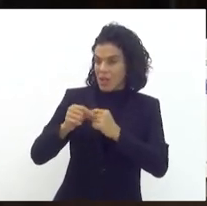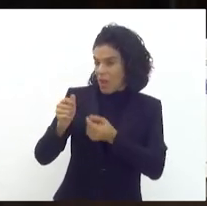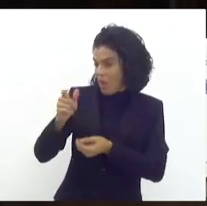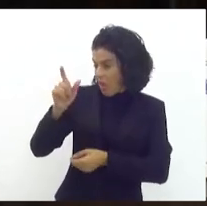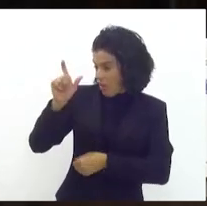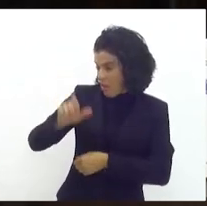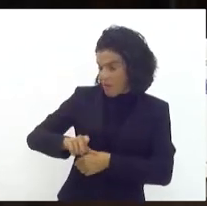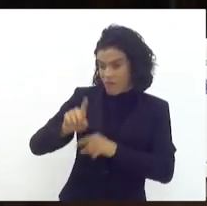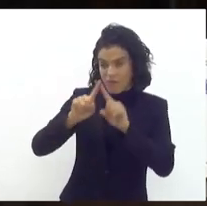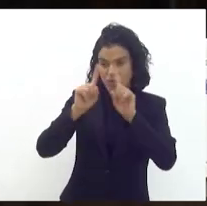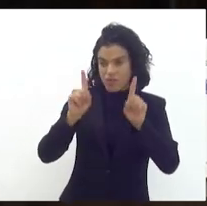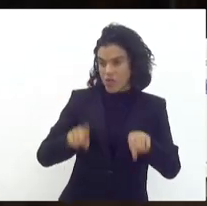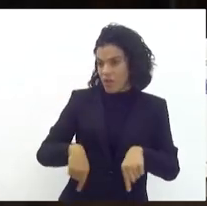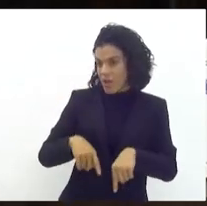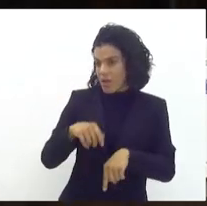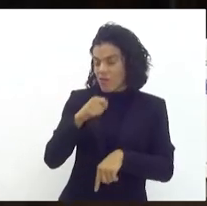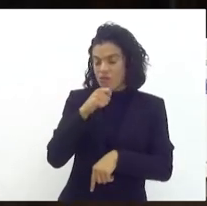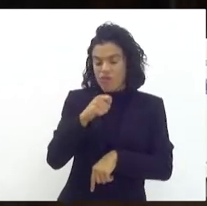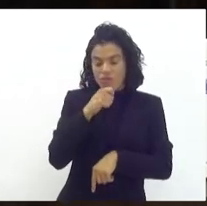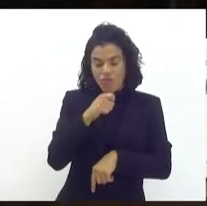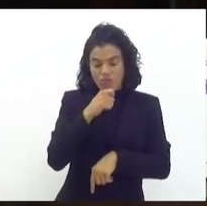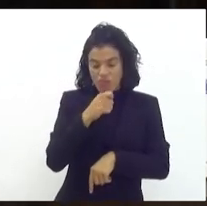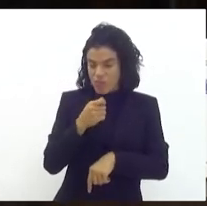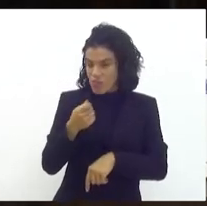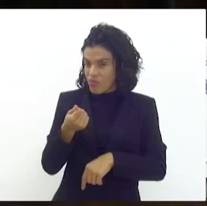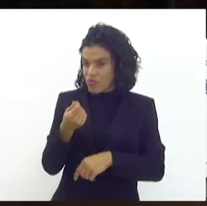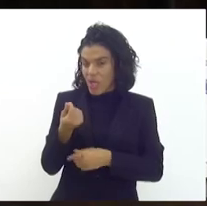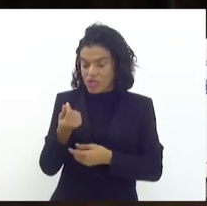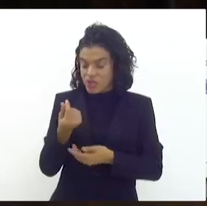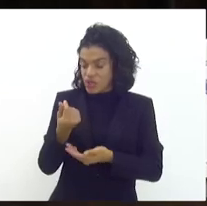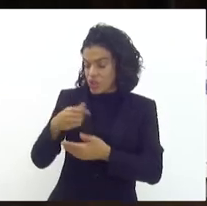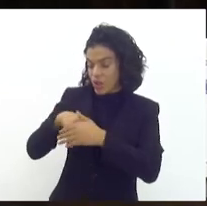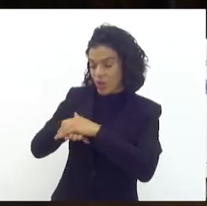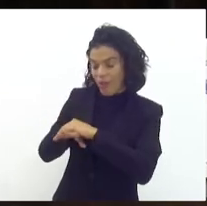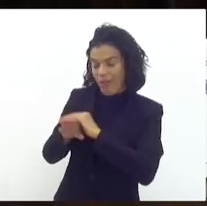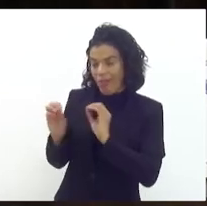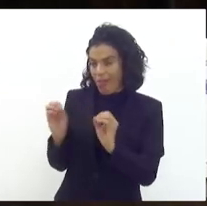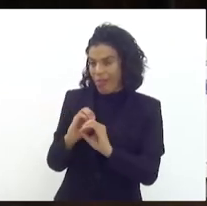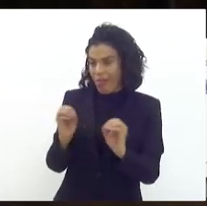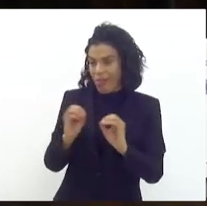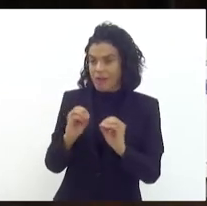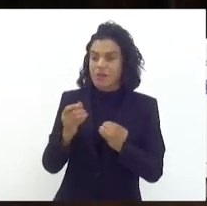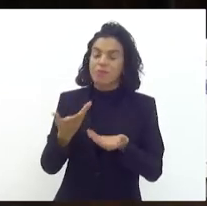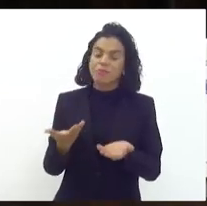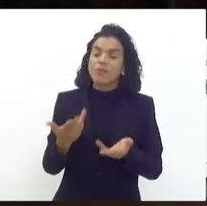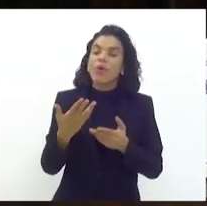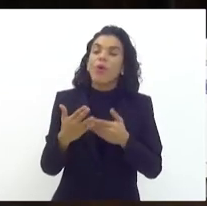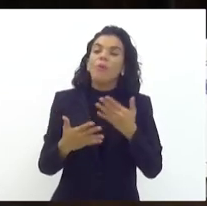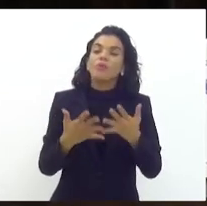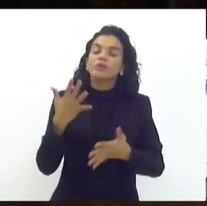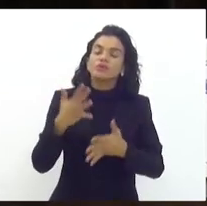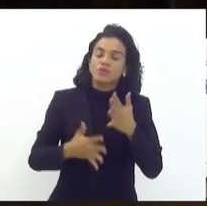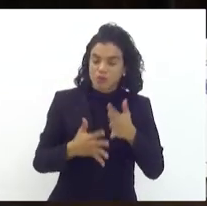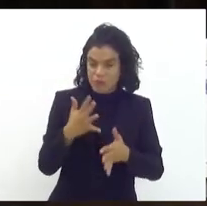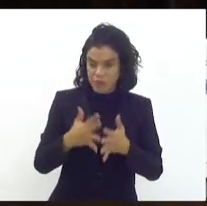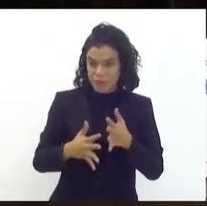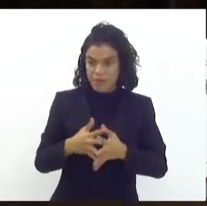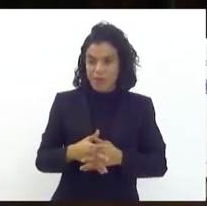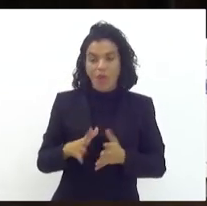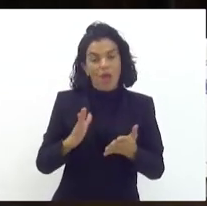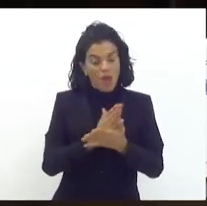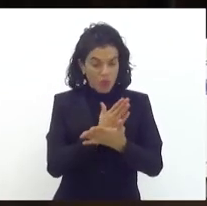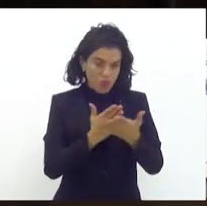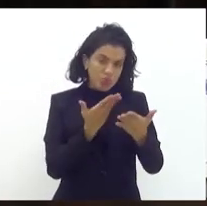é pessoal que você não vai ter nenhum crédito sobre isso então como isso impactará alguns estudos foram